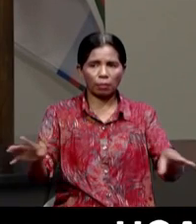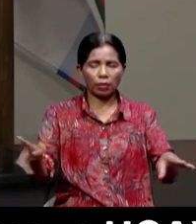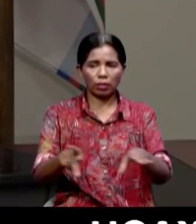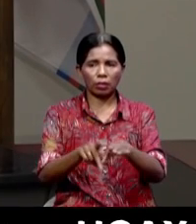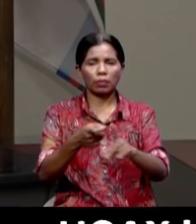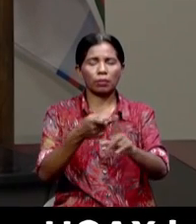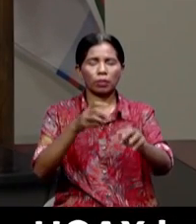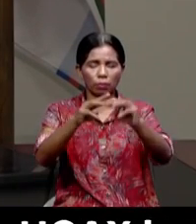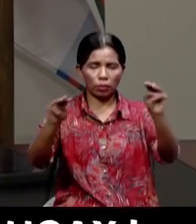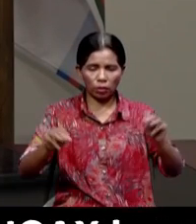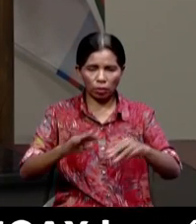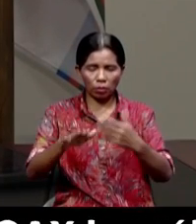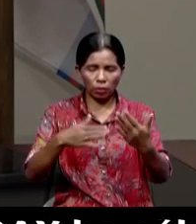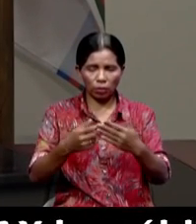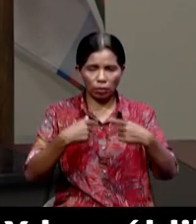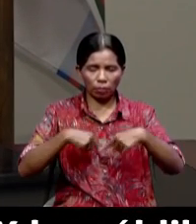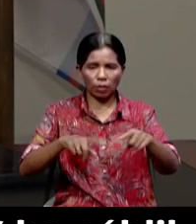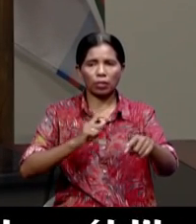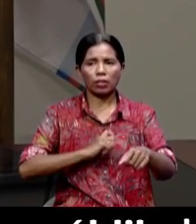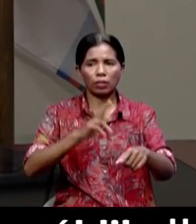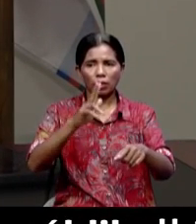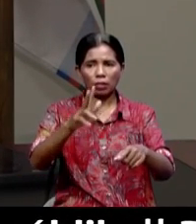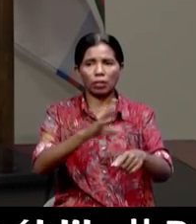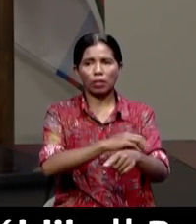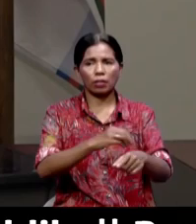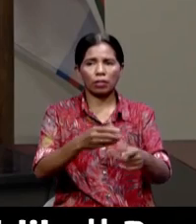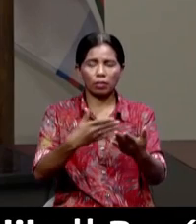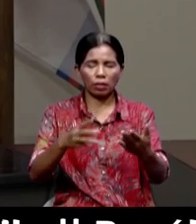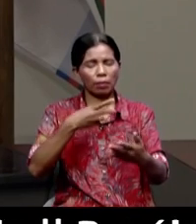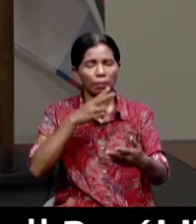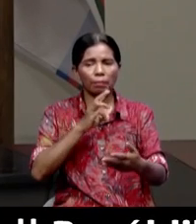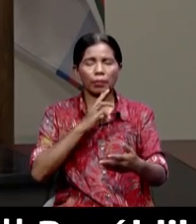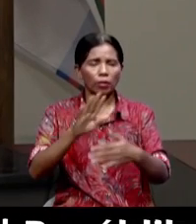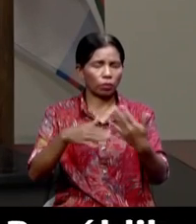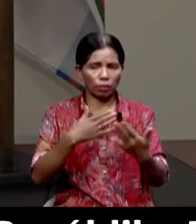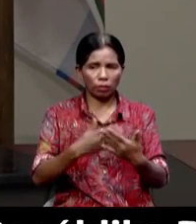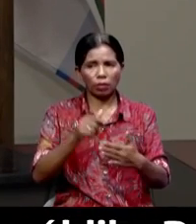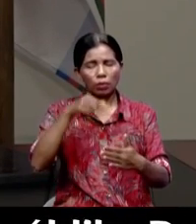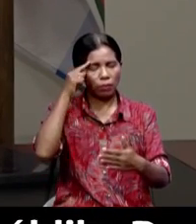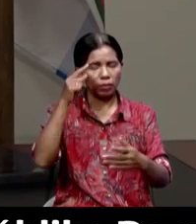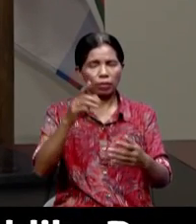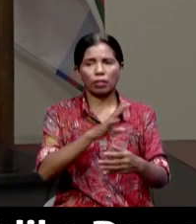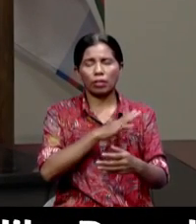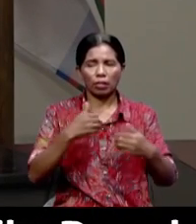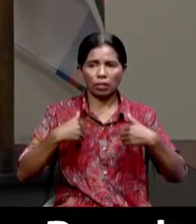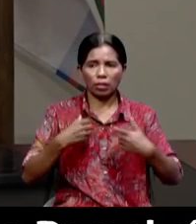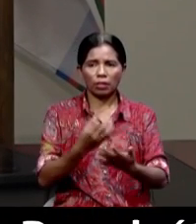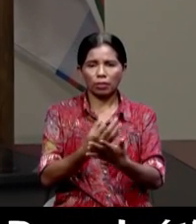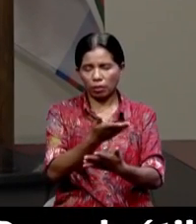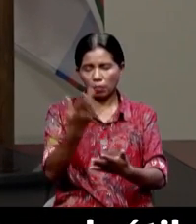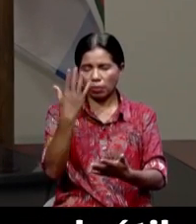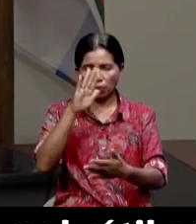município sira vai toda se tolo haremos latrinas prepara san saneamento vai todo aí o governo e o orçamento rasic na vida pode ser